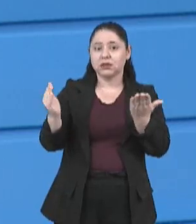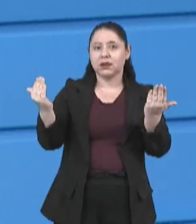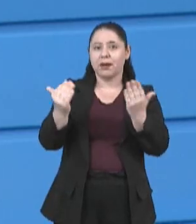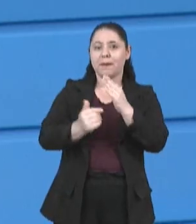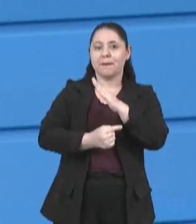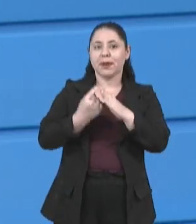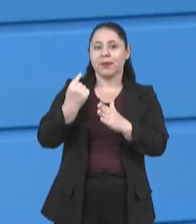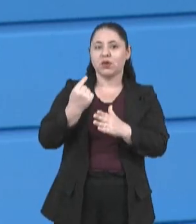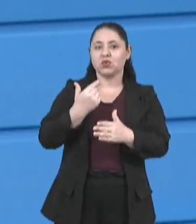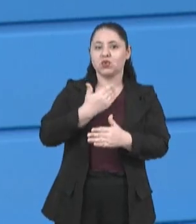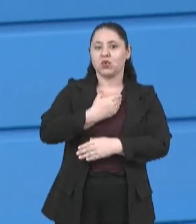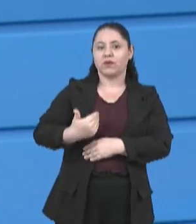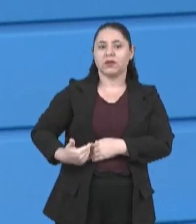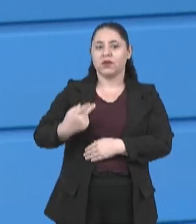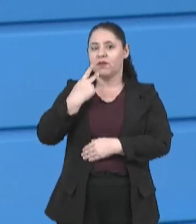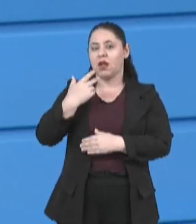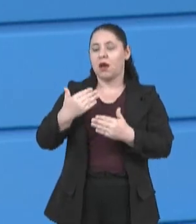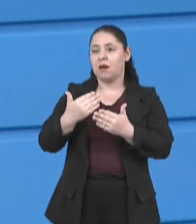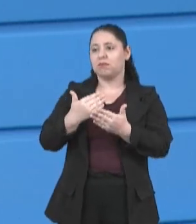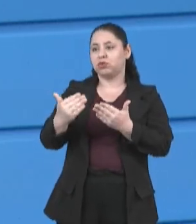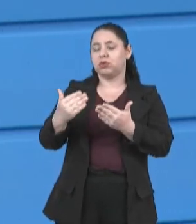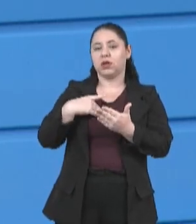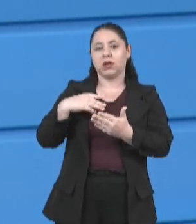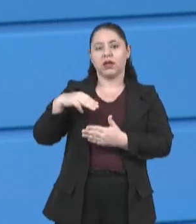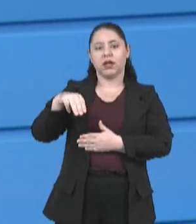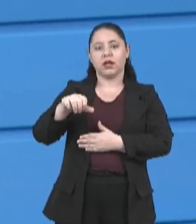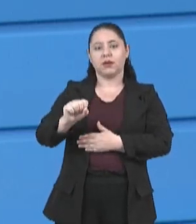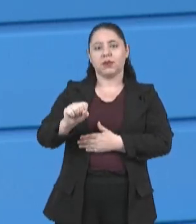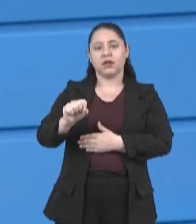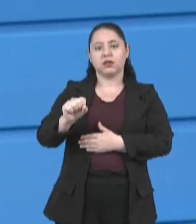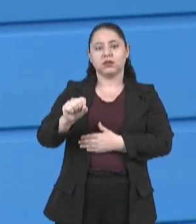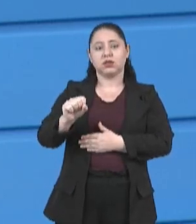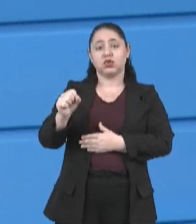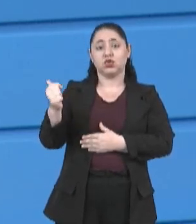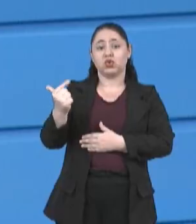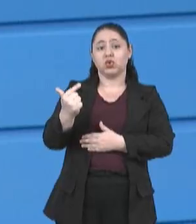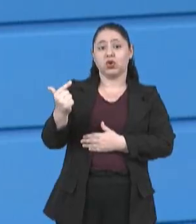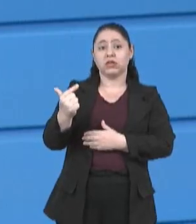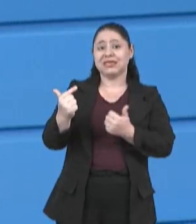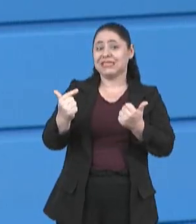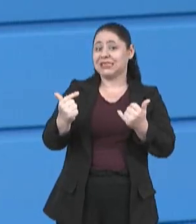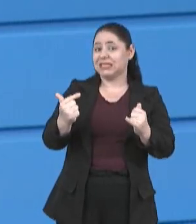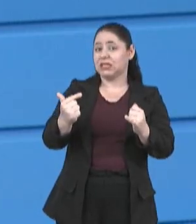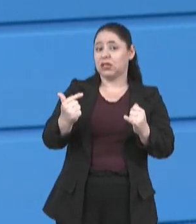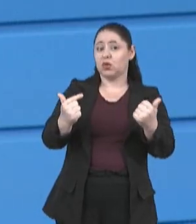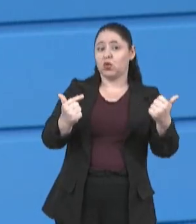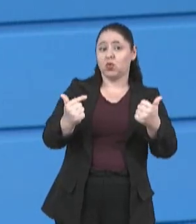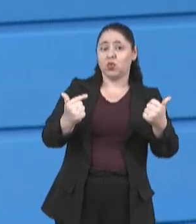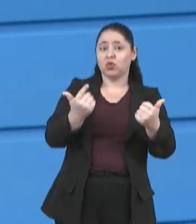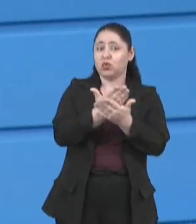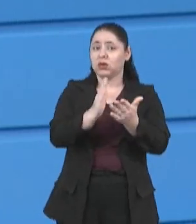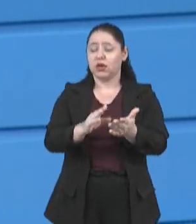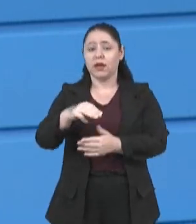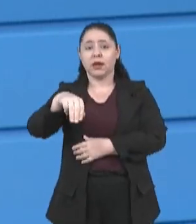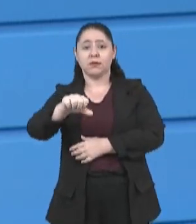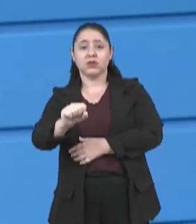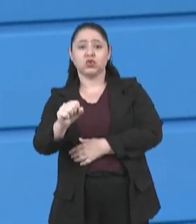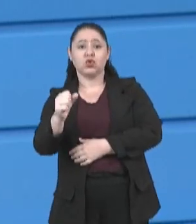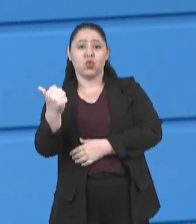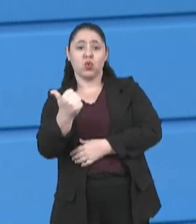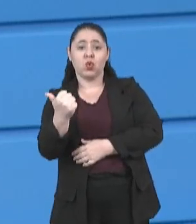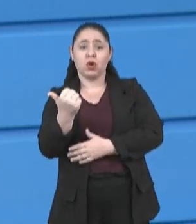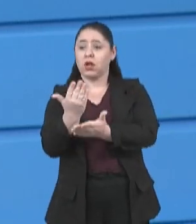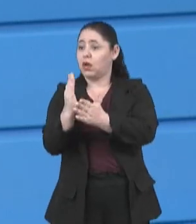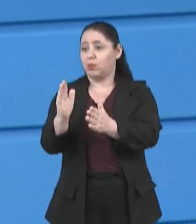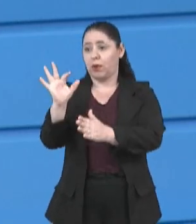primeiro governo do Estado que lança um programa chamado 2, sem terminar o 1. É o MS Ativo